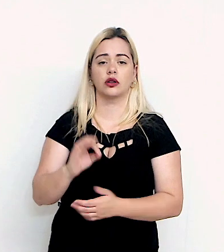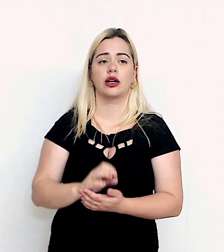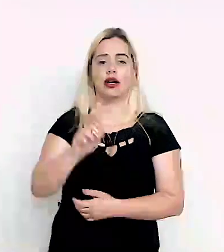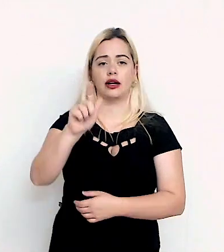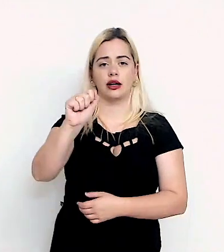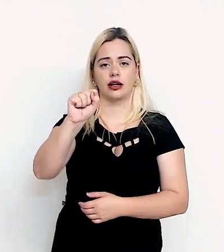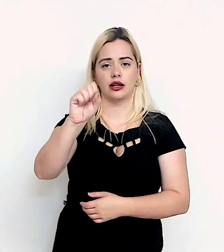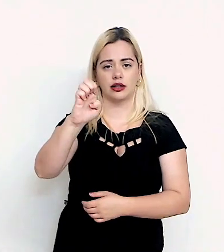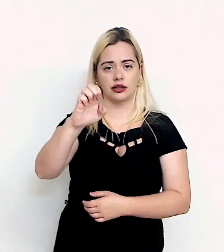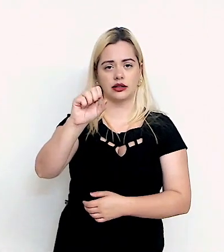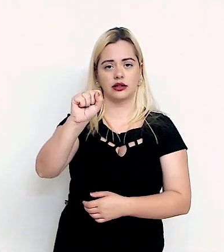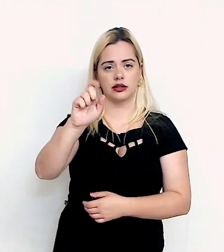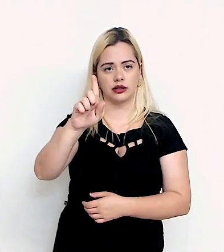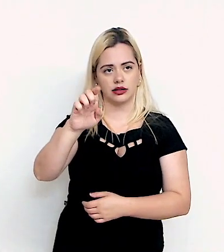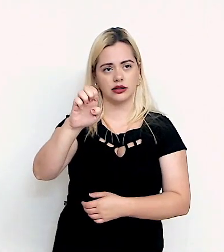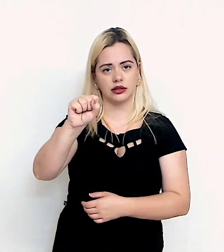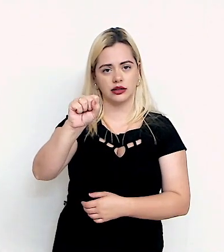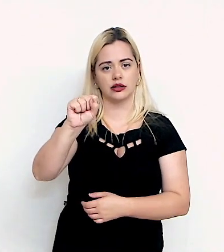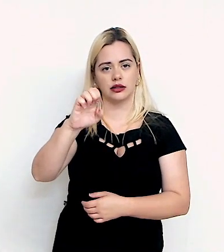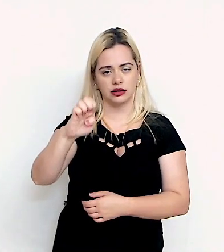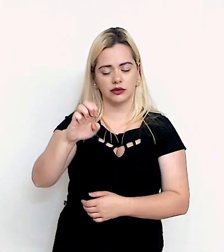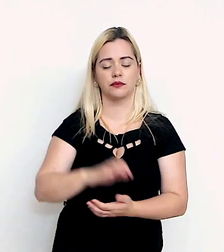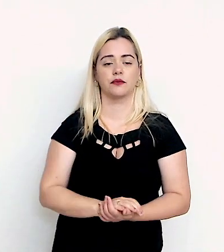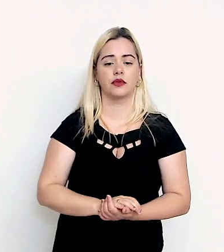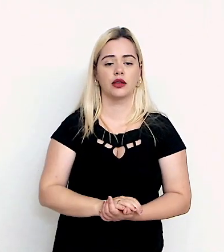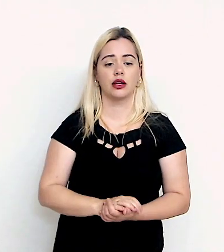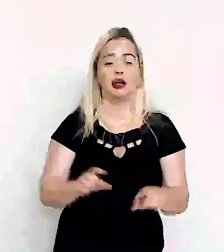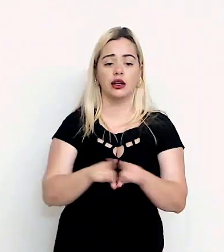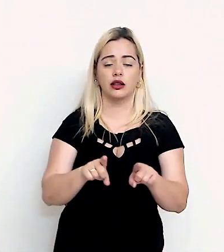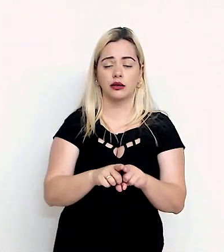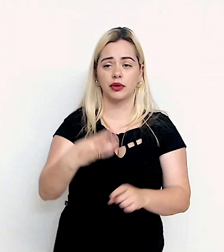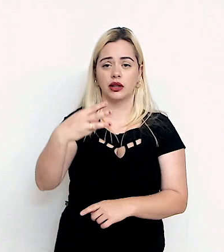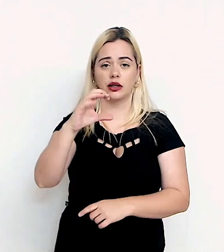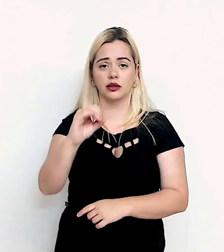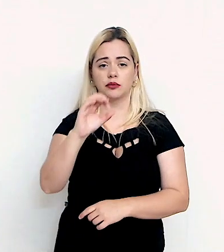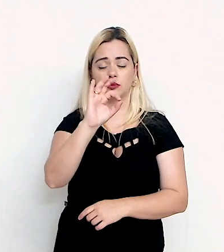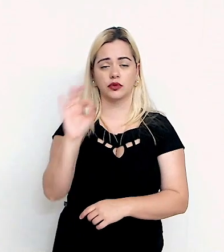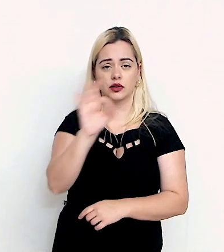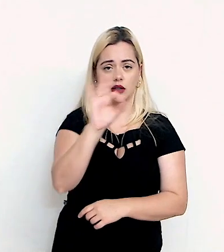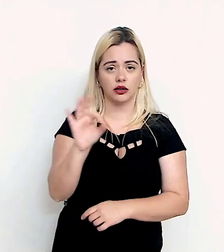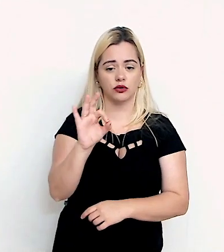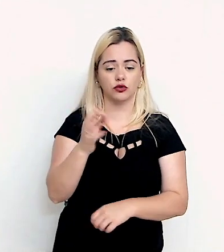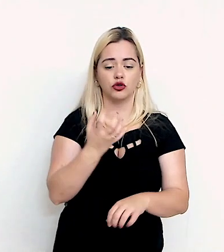e que possuímos 45 porcento de matriz energética de fontes renováveis